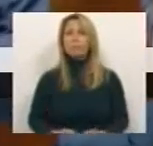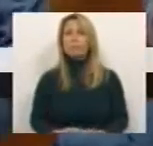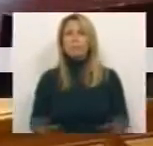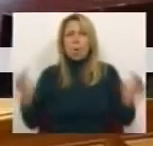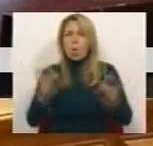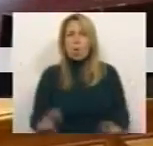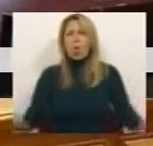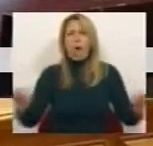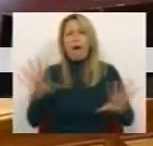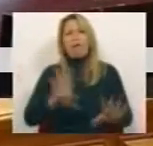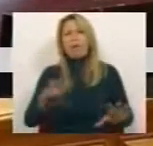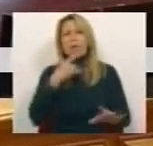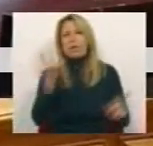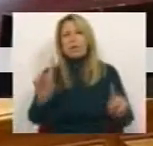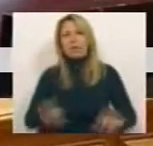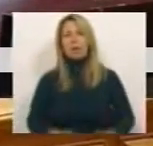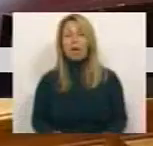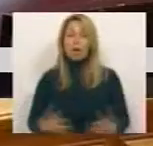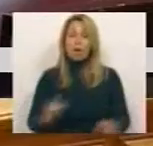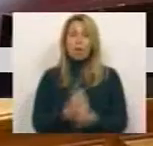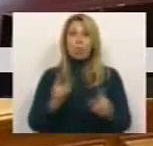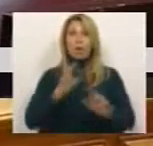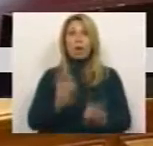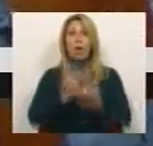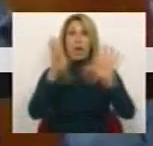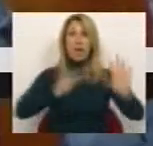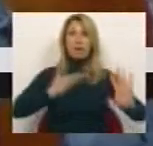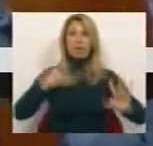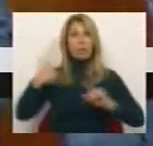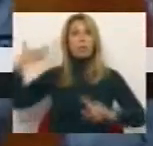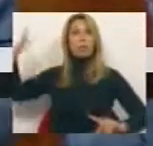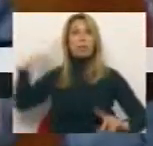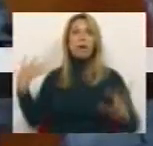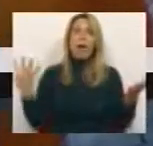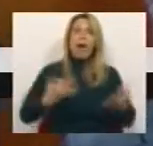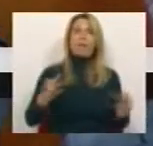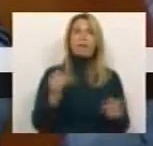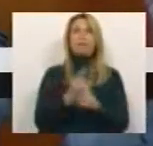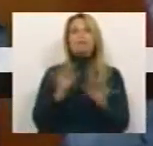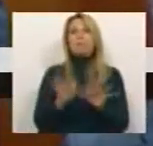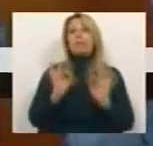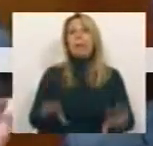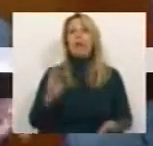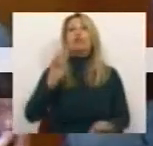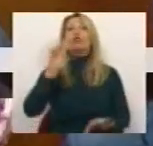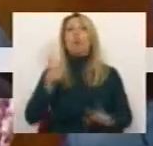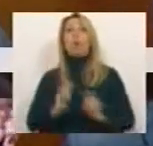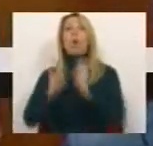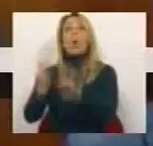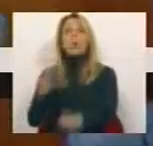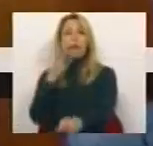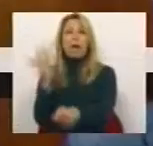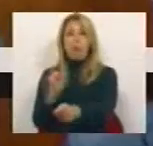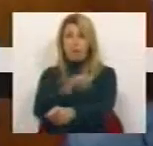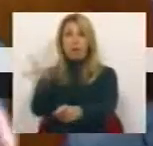não há volta a dar-lhe. Porque é evidente que a dívida do passado, como aliás nas subconcessões que os senhores tentaram fazer, e não haveria outra maneira,